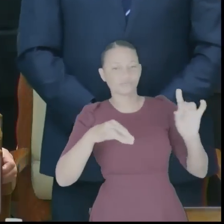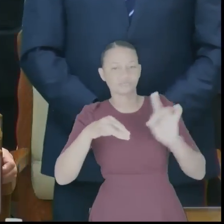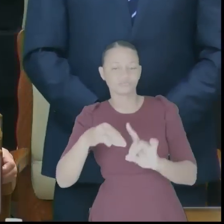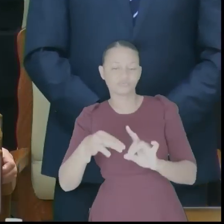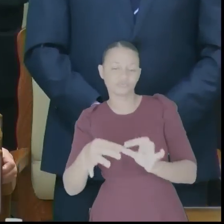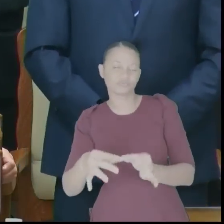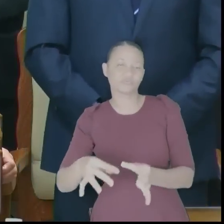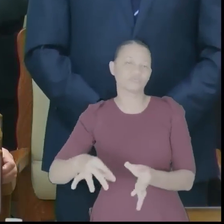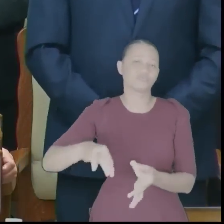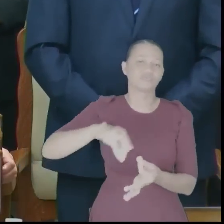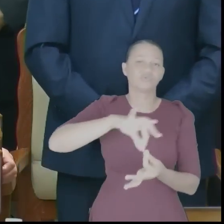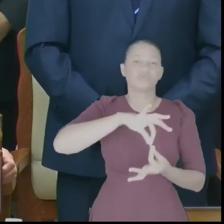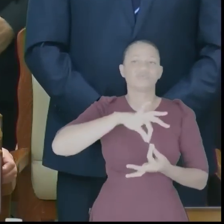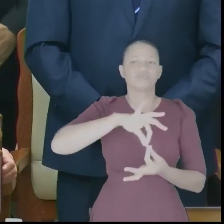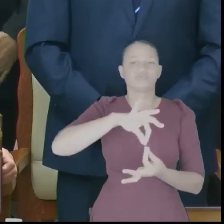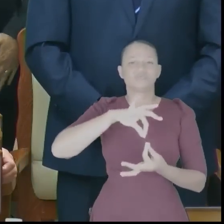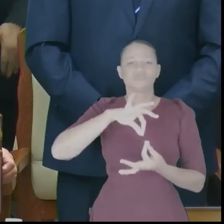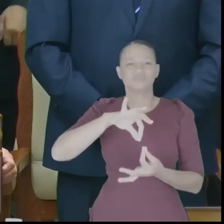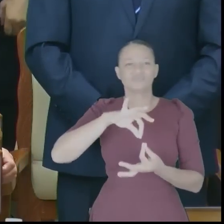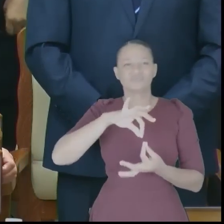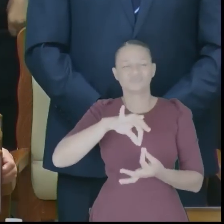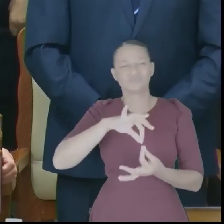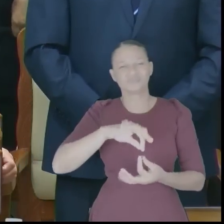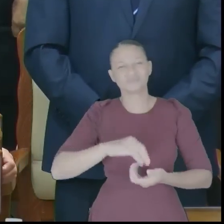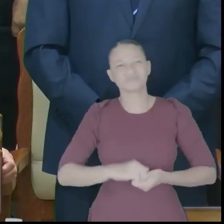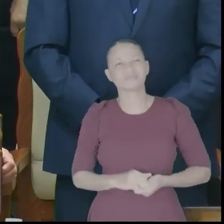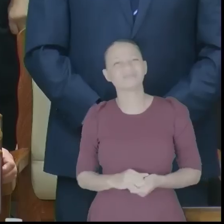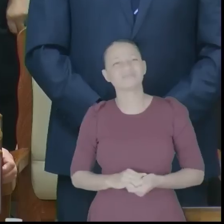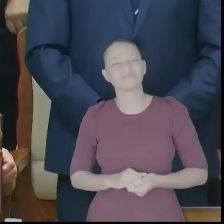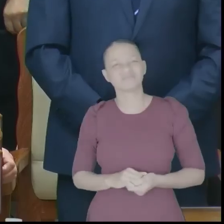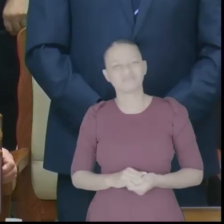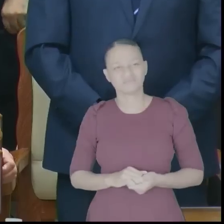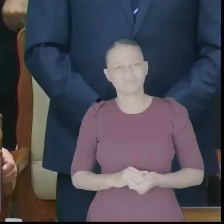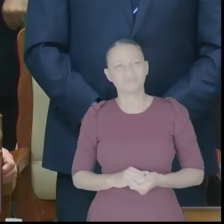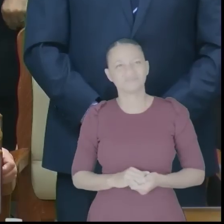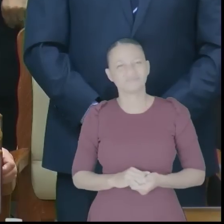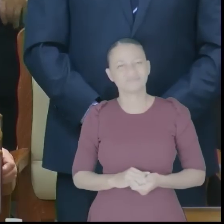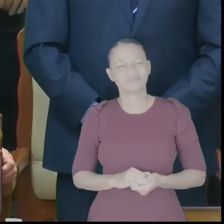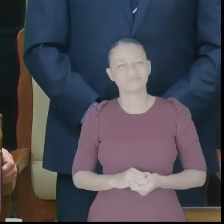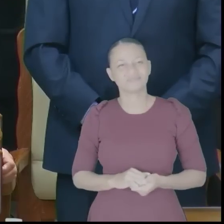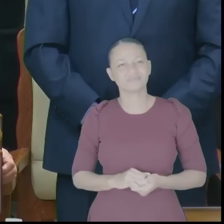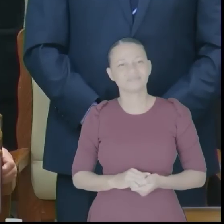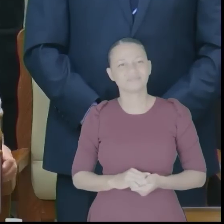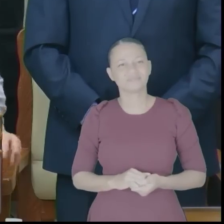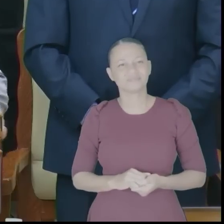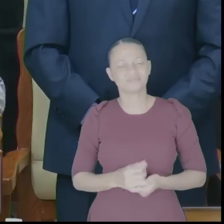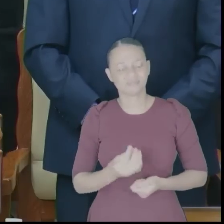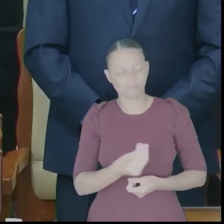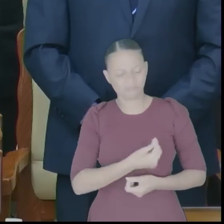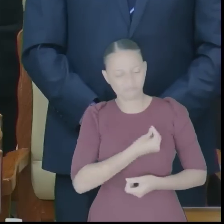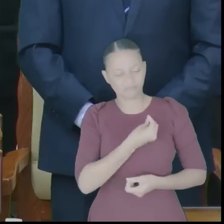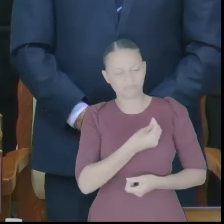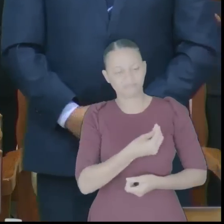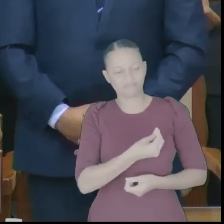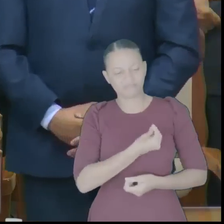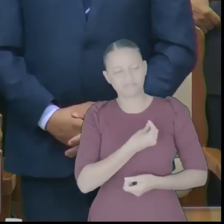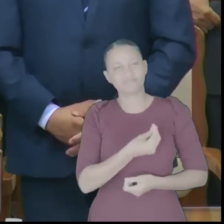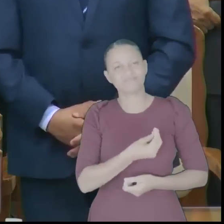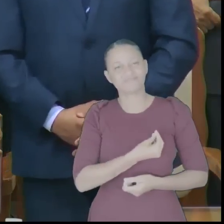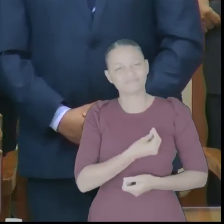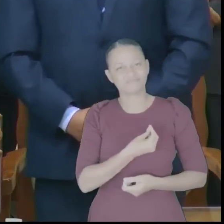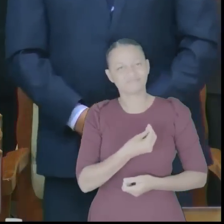Sonhos mortos, projetos mortos, vida morta, vida sem vida, mas Cristo